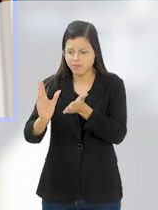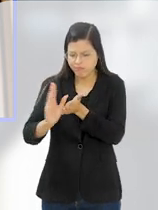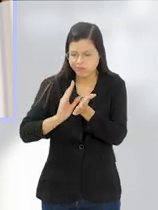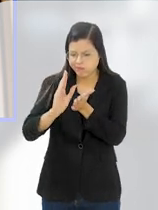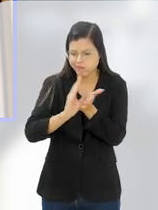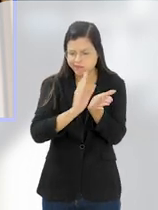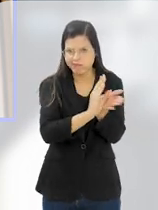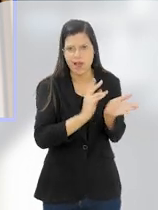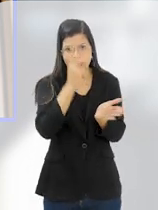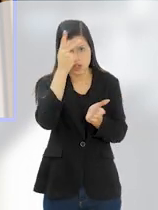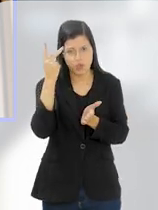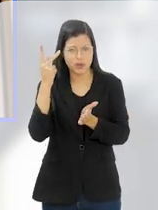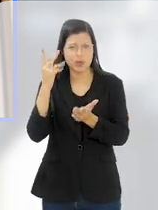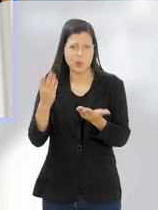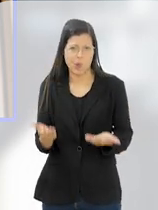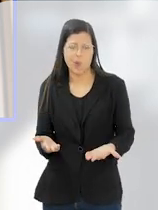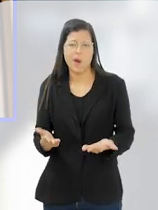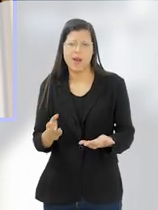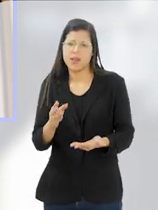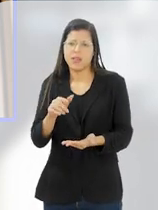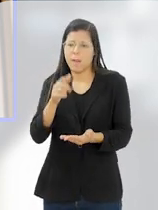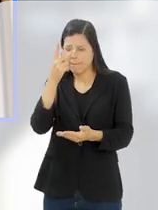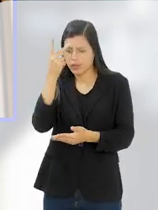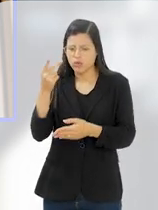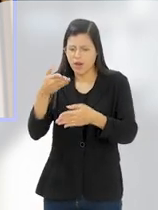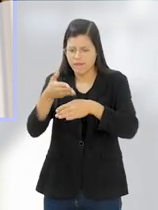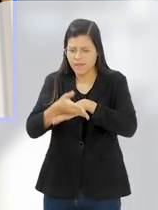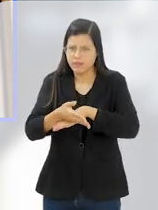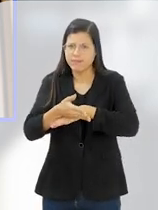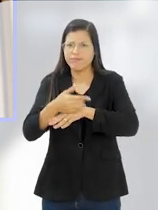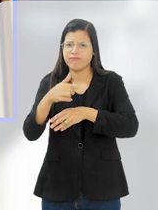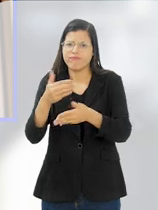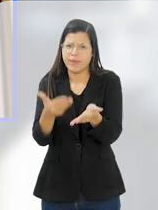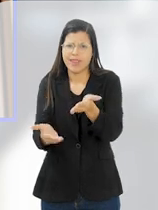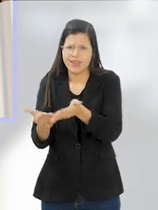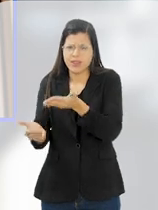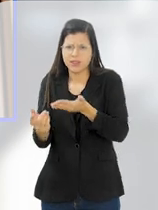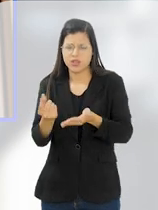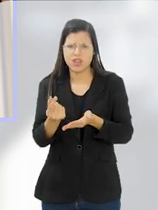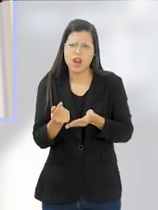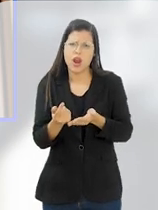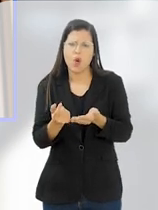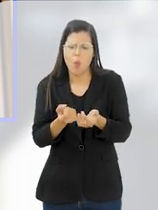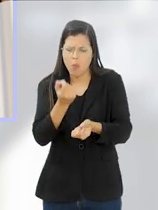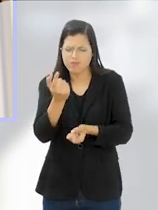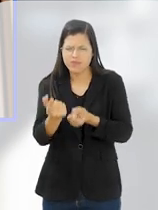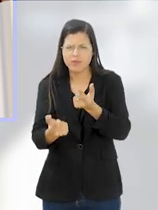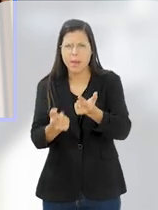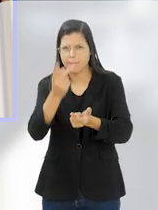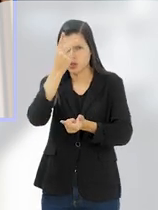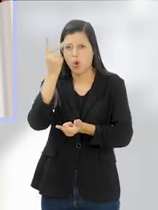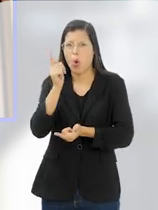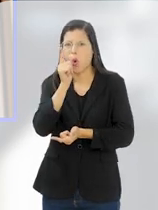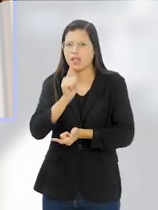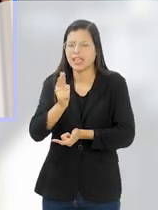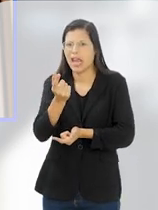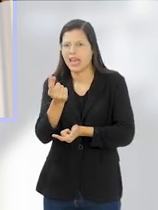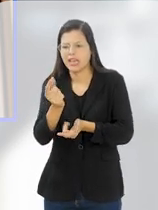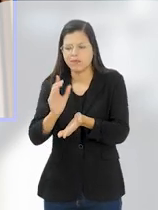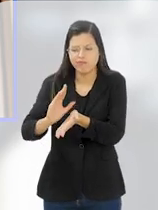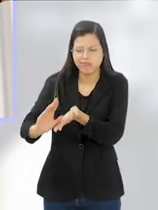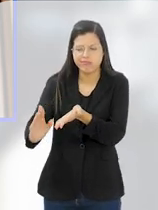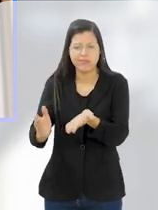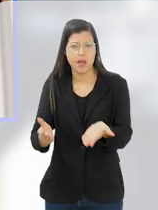ganhar dinheiro. Então, você vai perder dinheiro. Uma vez ou outra, uma pessoa lá ganha, mas é uma máquina para perder